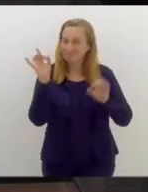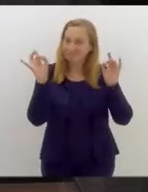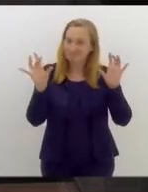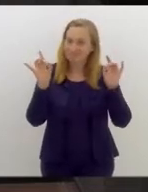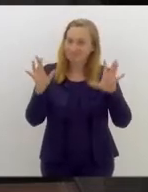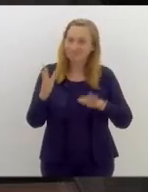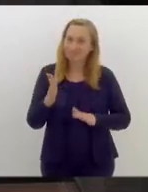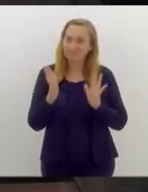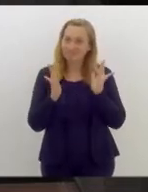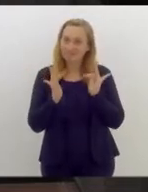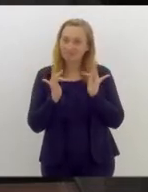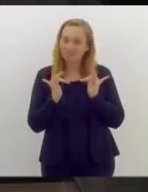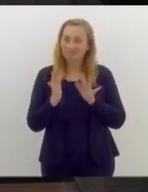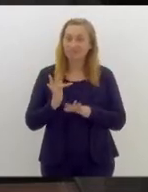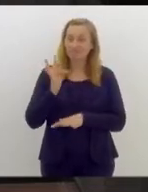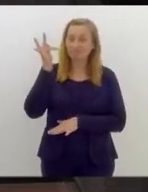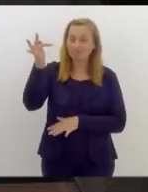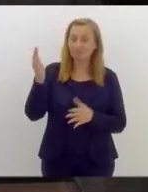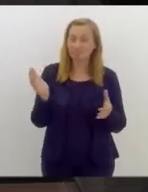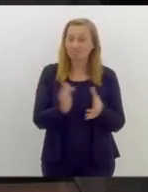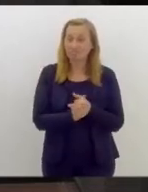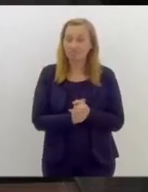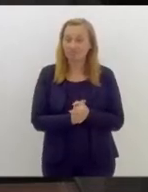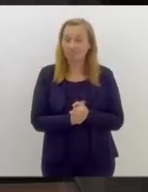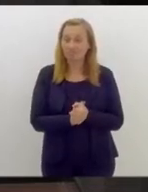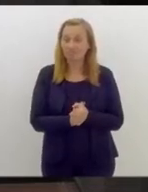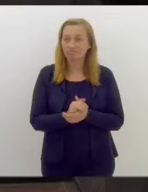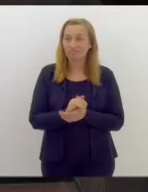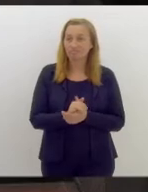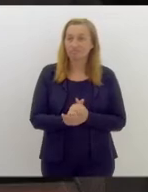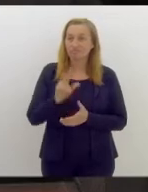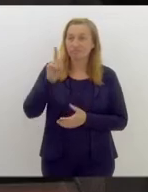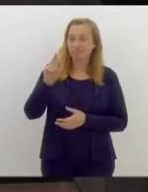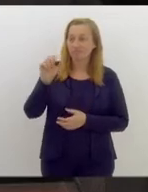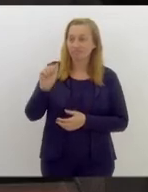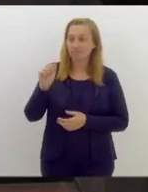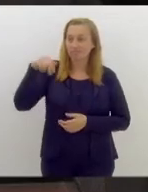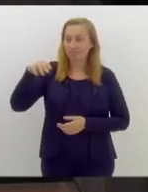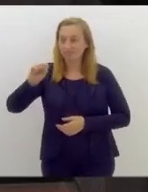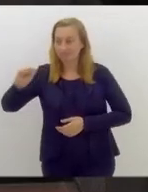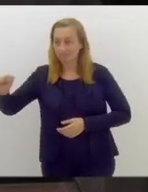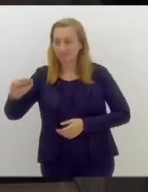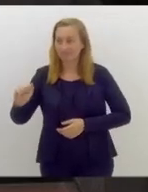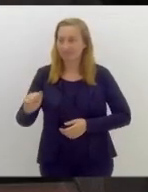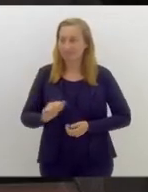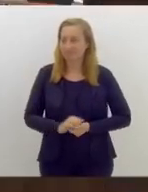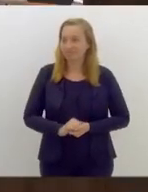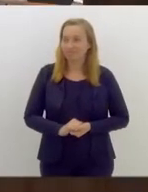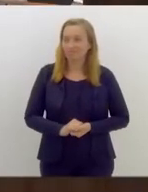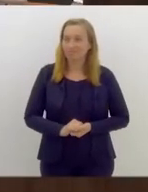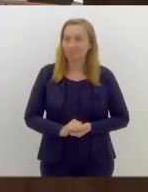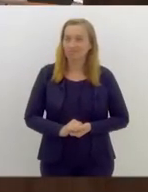à minha namorada e futura esposa, Vanessa Schumacher, uma excelente profissional